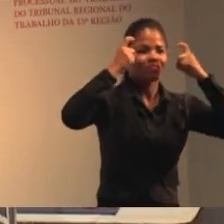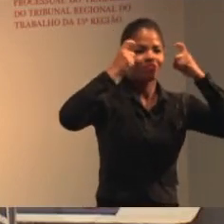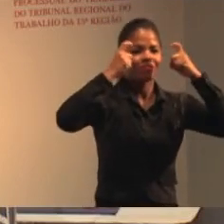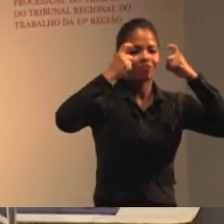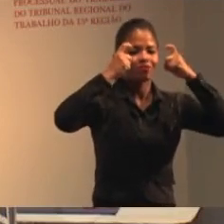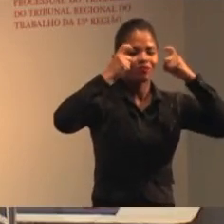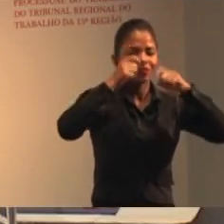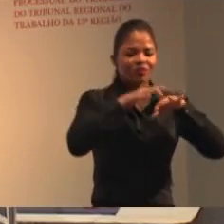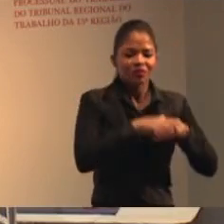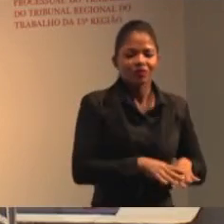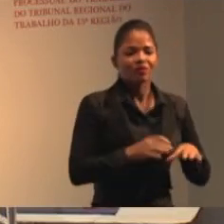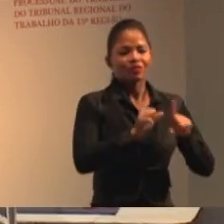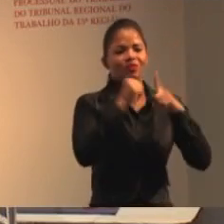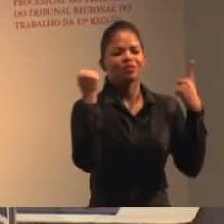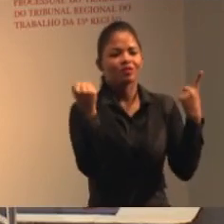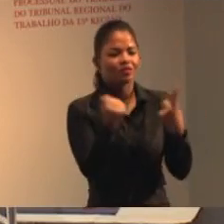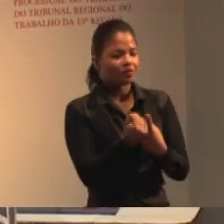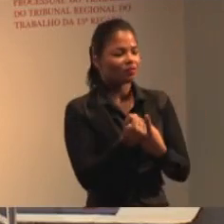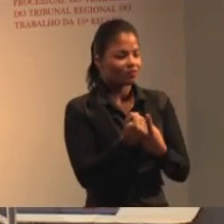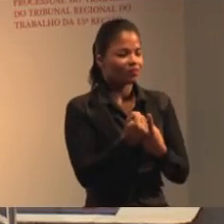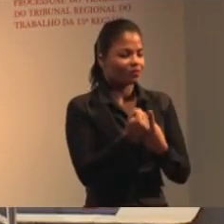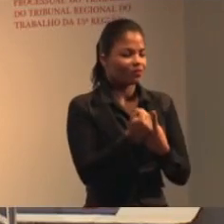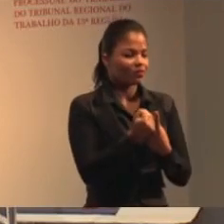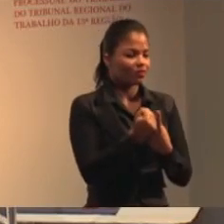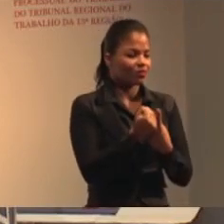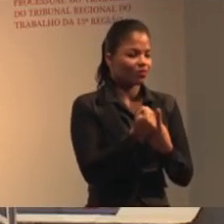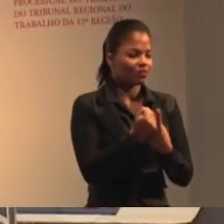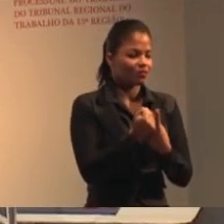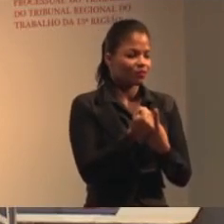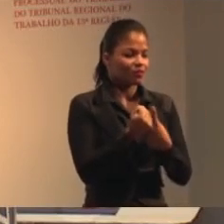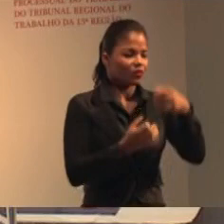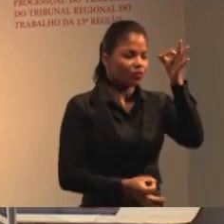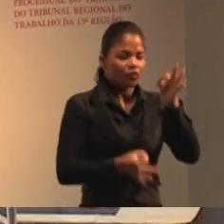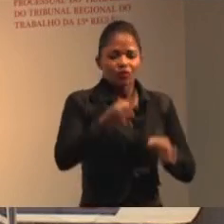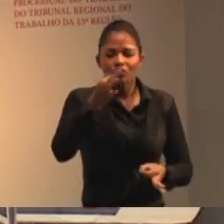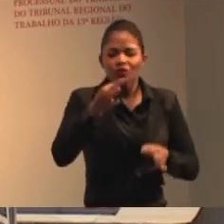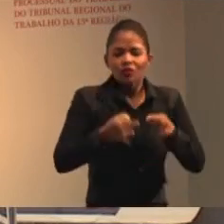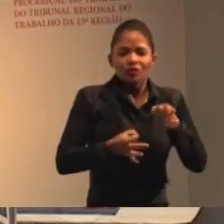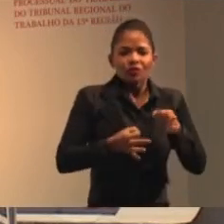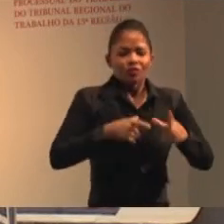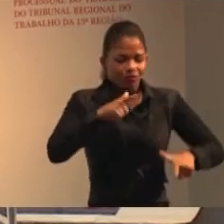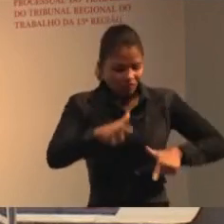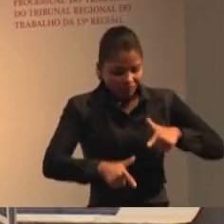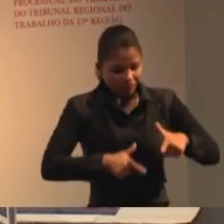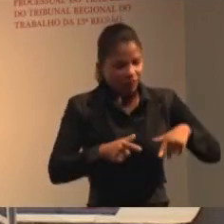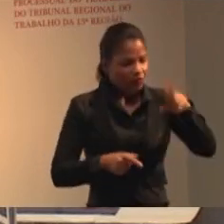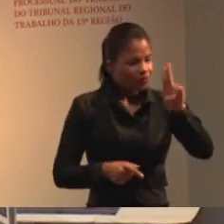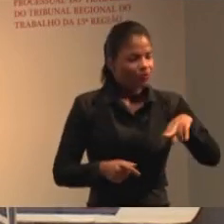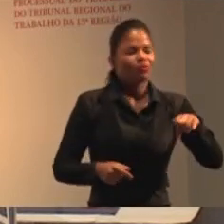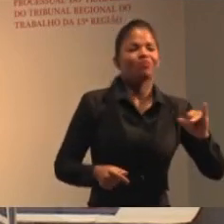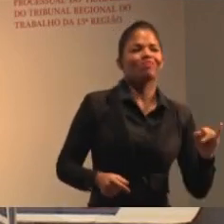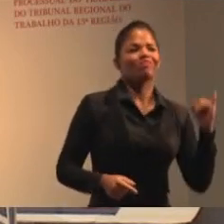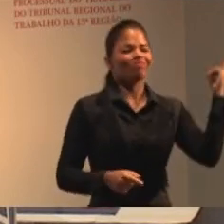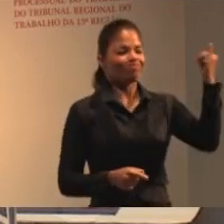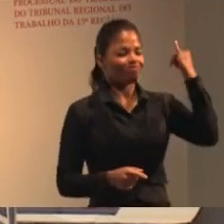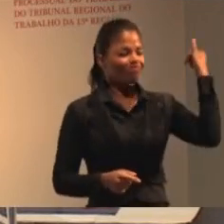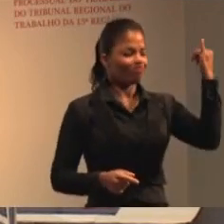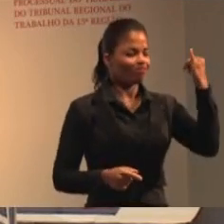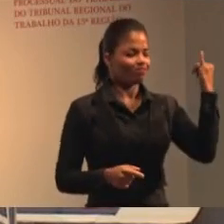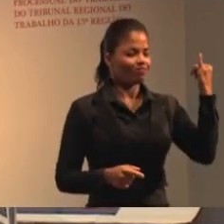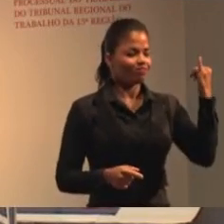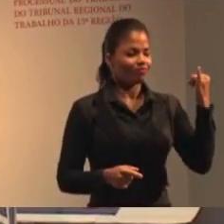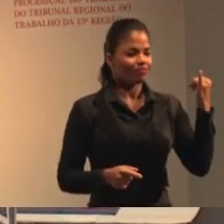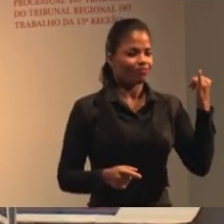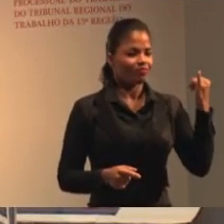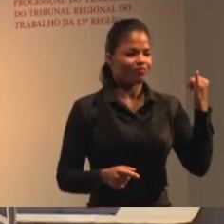social. Digo aos senhores o seguinte: a justiça do trabalho nunca foi tão importante, e sem